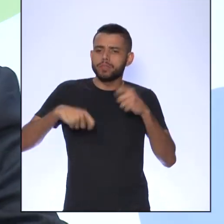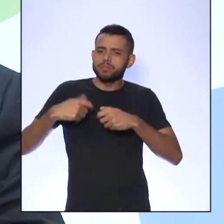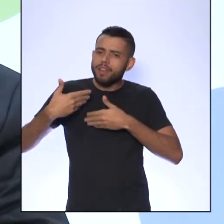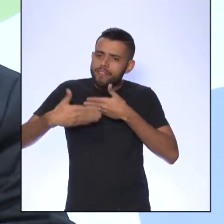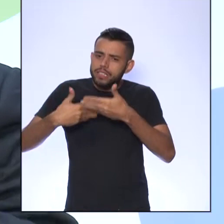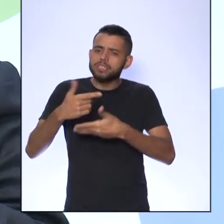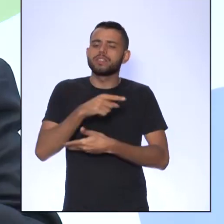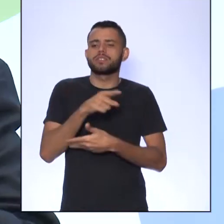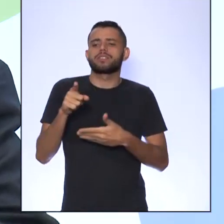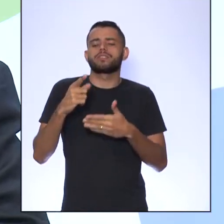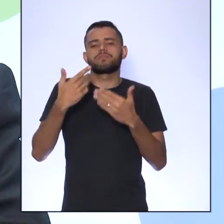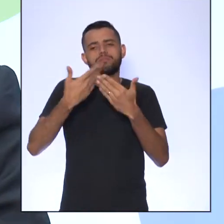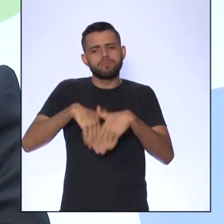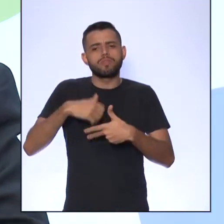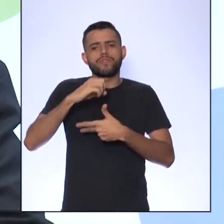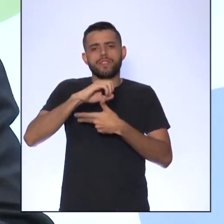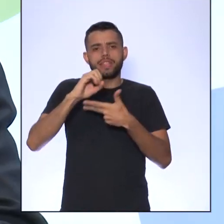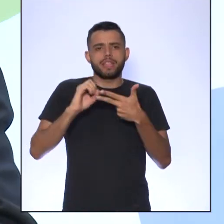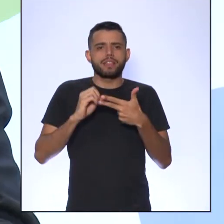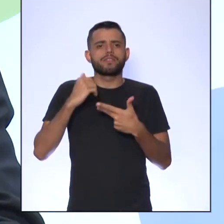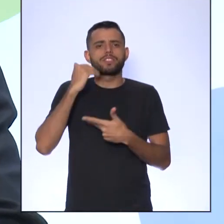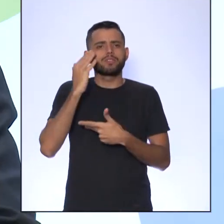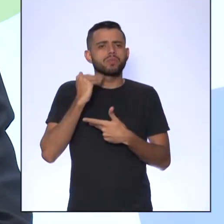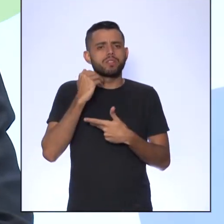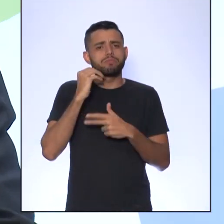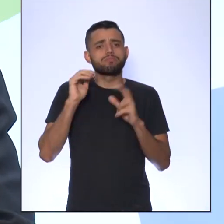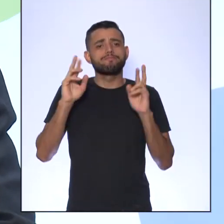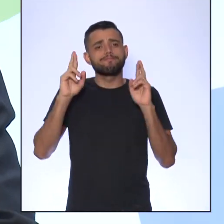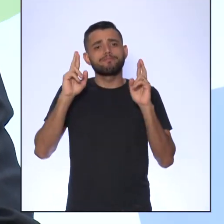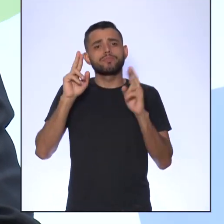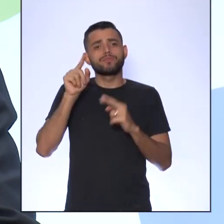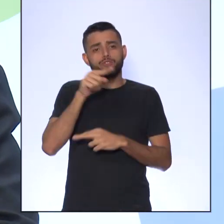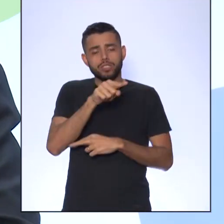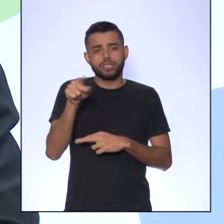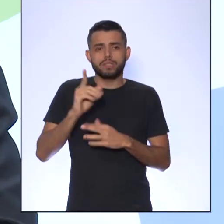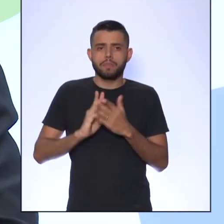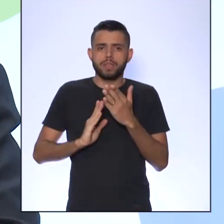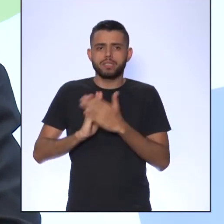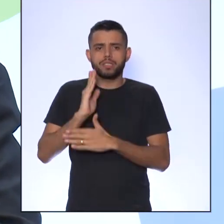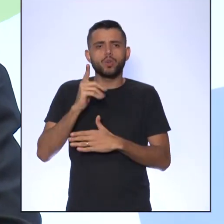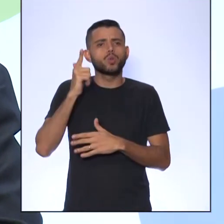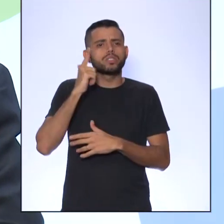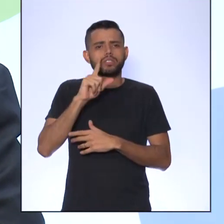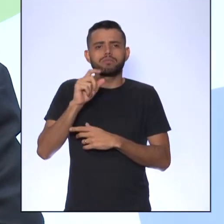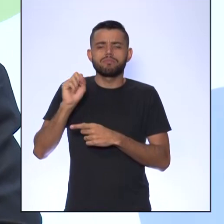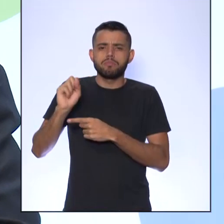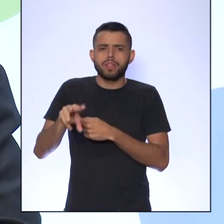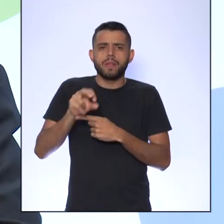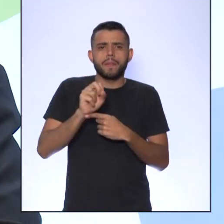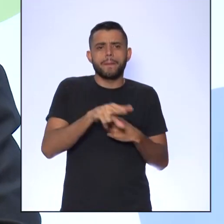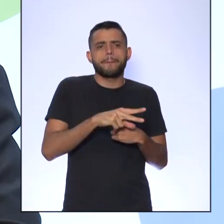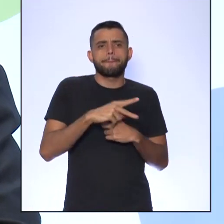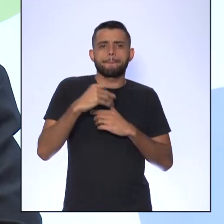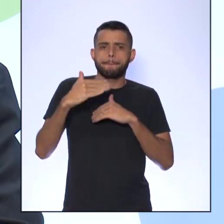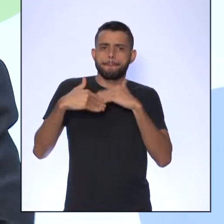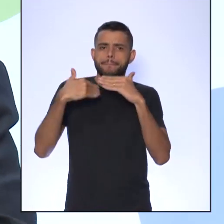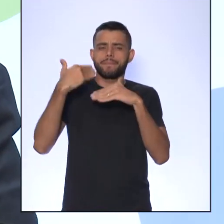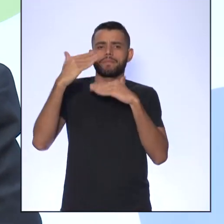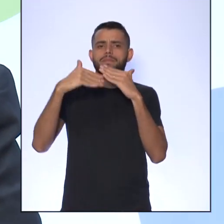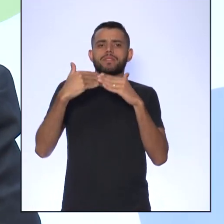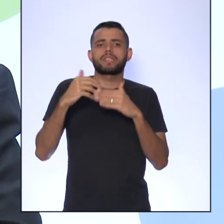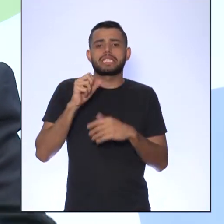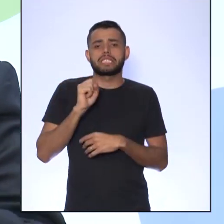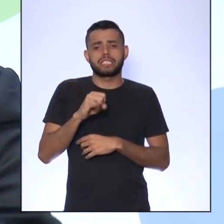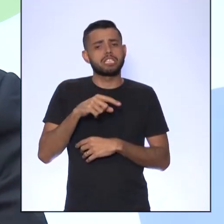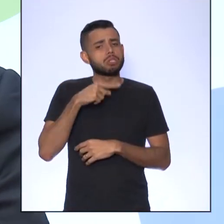possam fazer o Enem, possam fazer os vestibulares, se Deus quiser, vocês passando, ocupando boas vagas e crescendo na carreira. E se